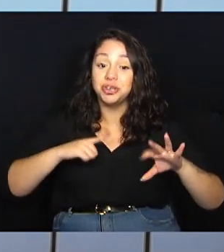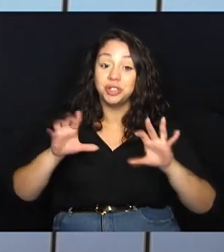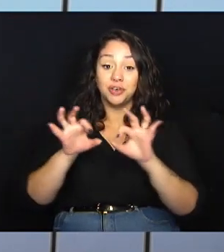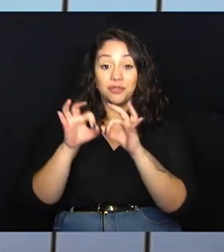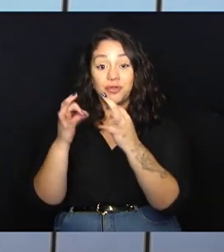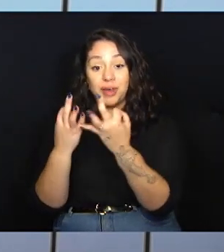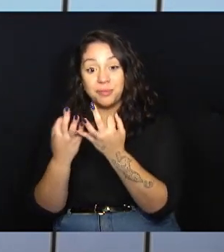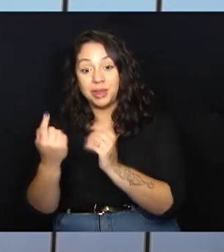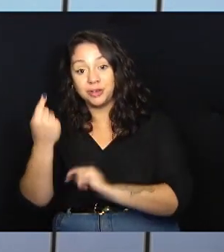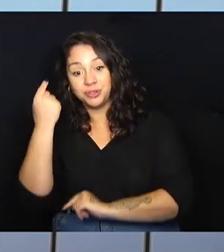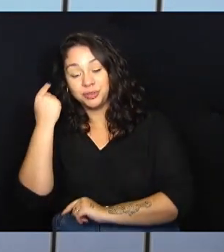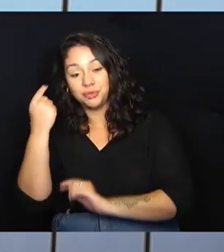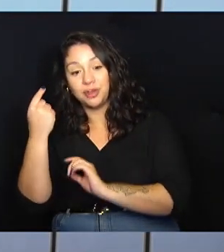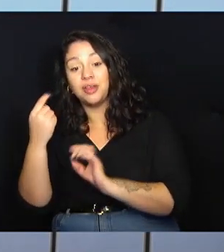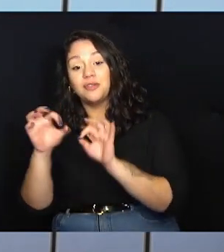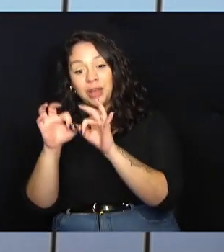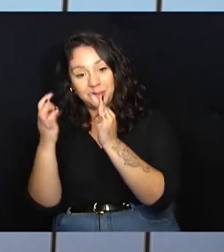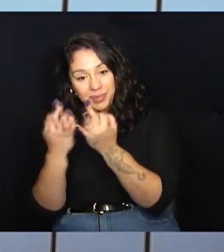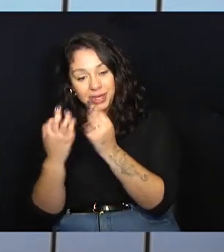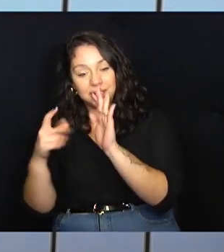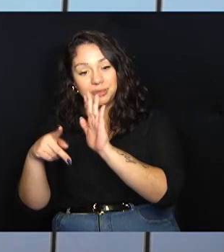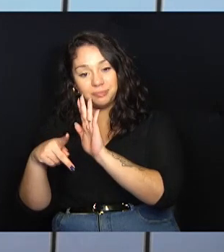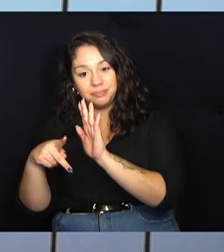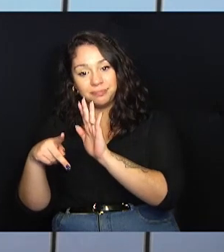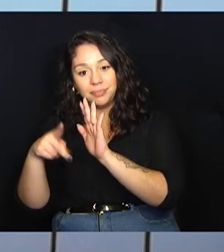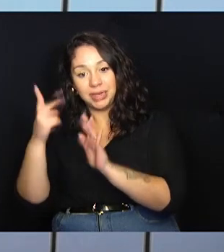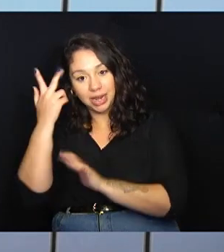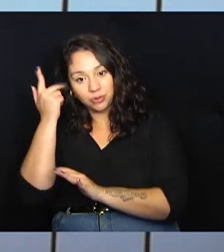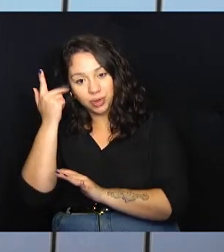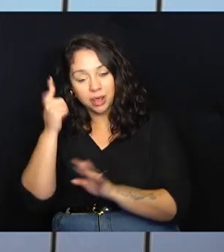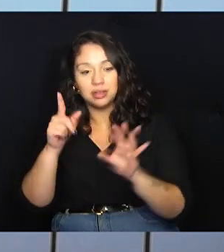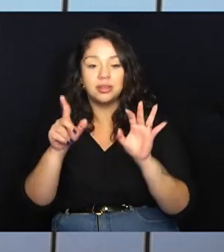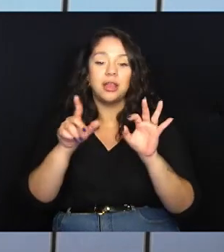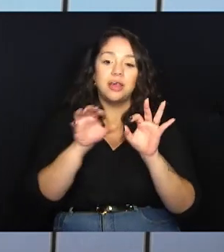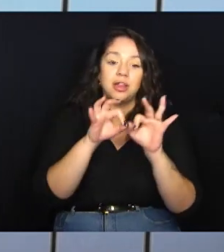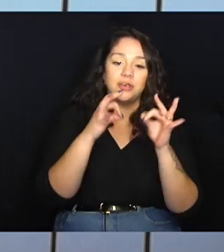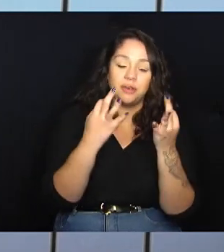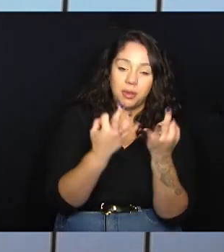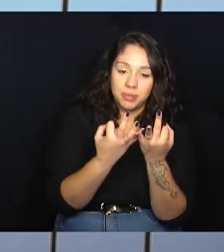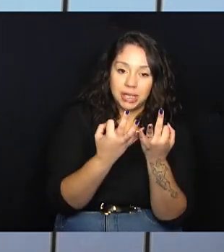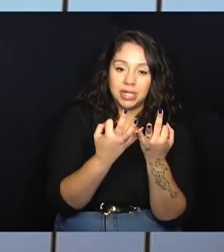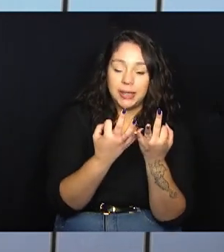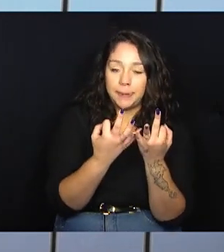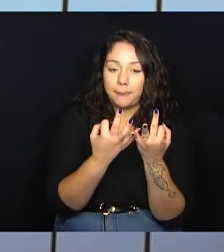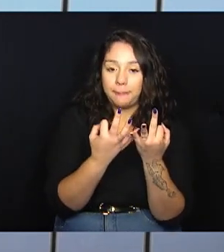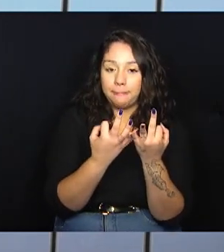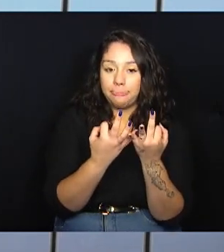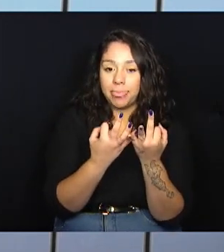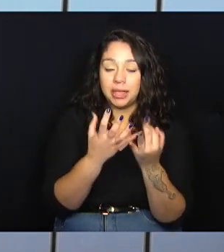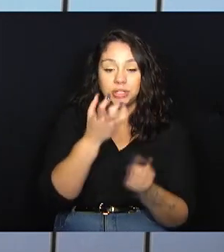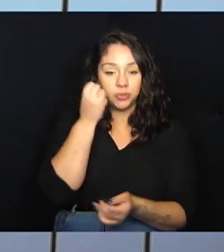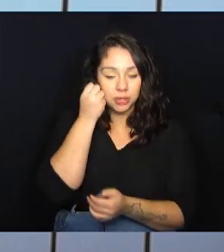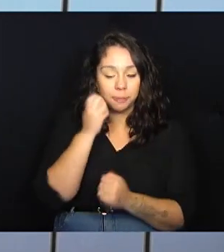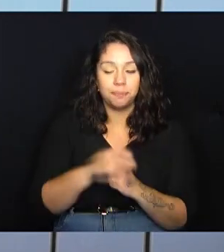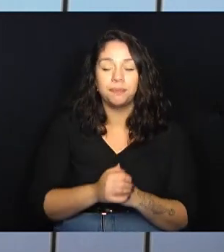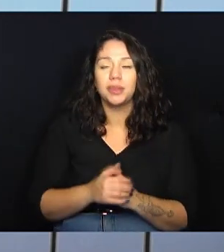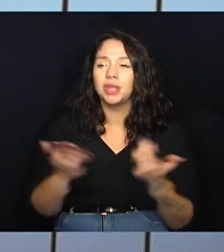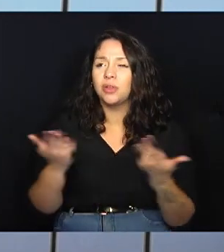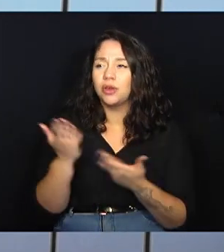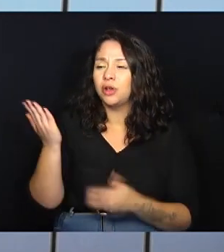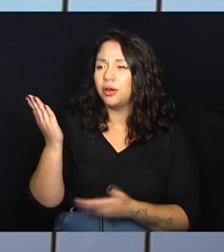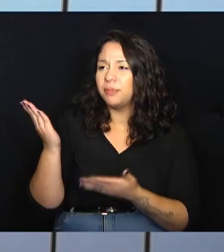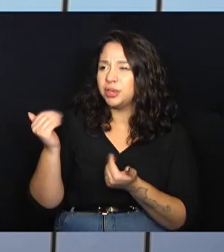origem, famílias acolhedoras e famílias adotivas, né? Então, e as crianças todas lá. E uma jovem agora, com